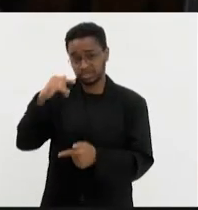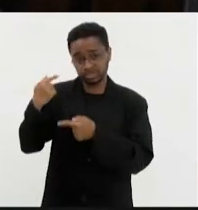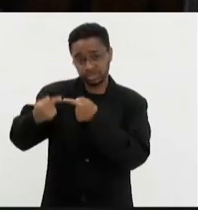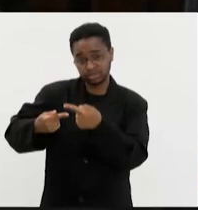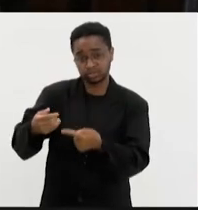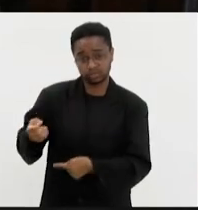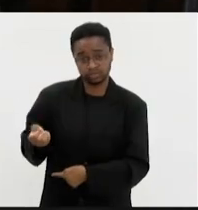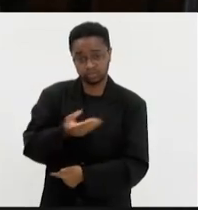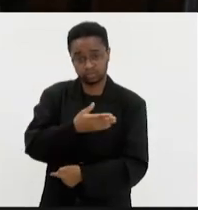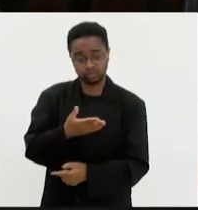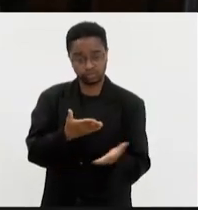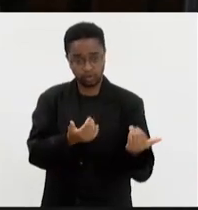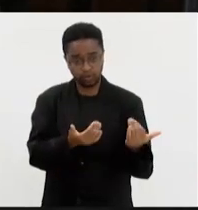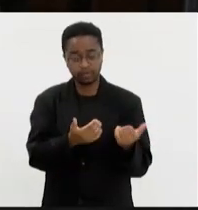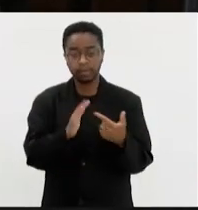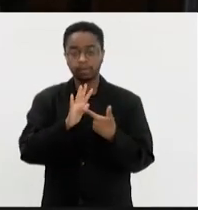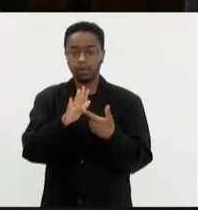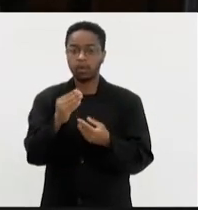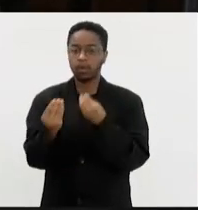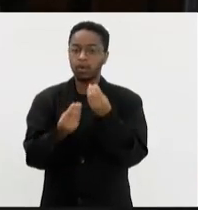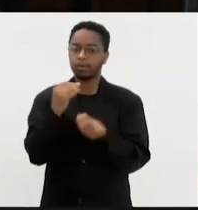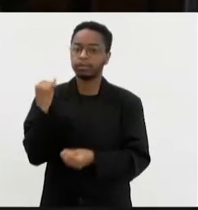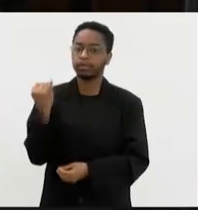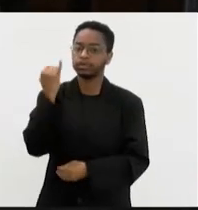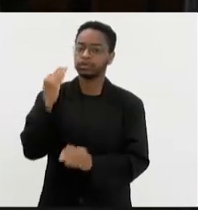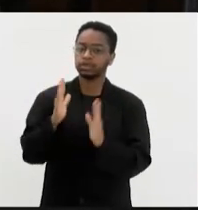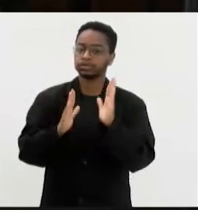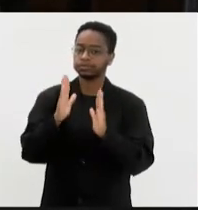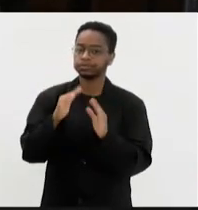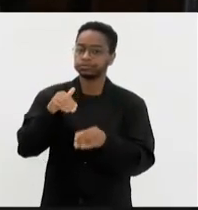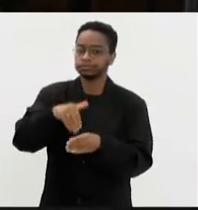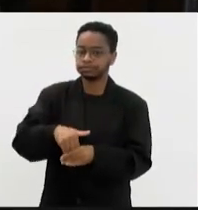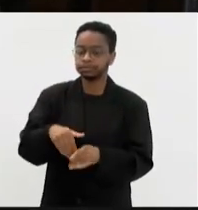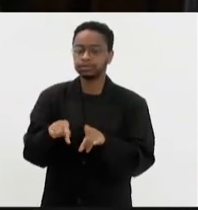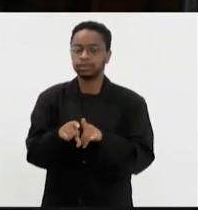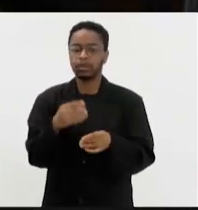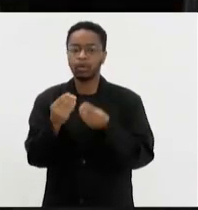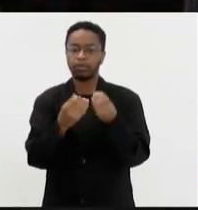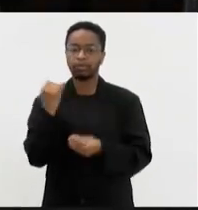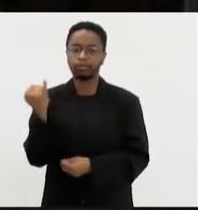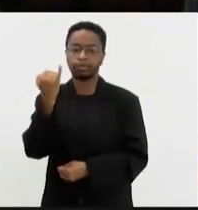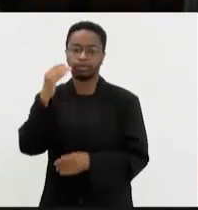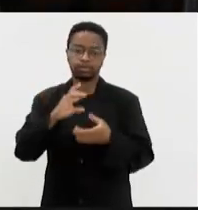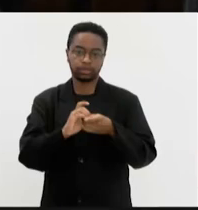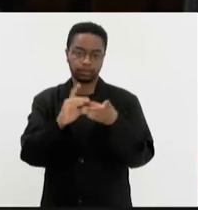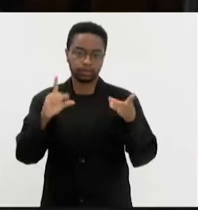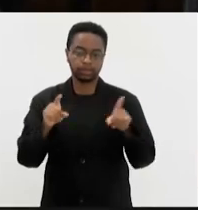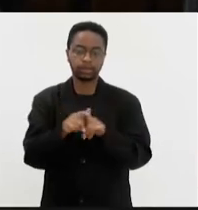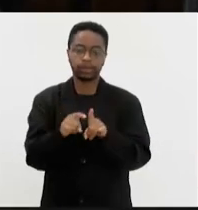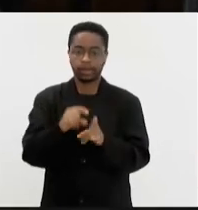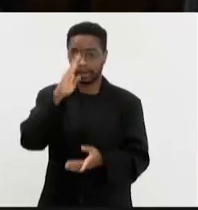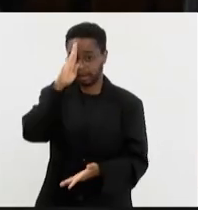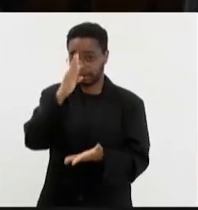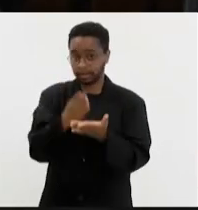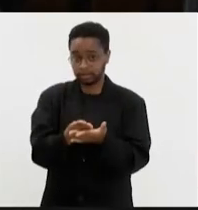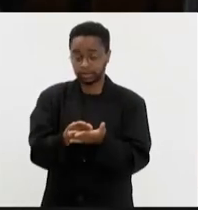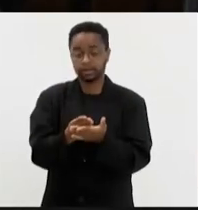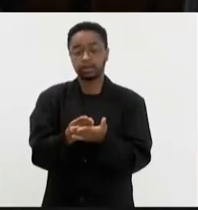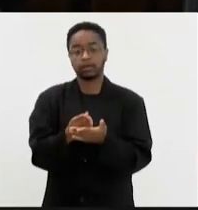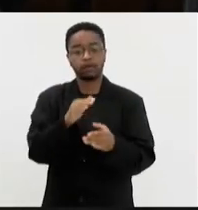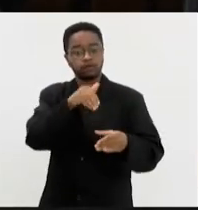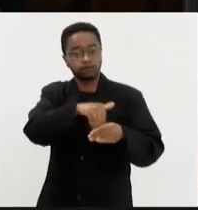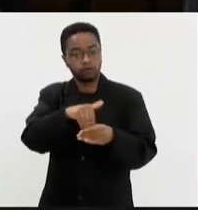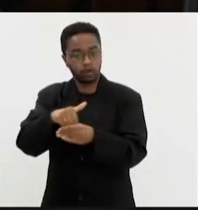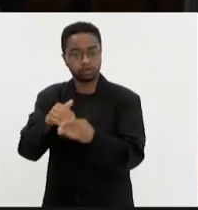jovens a importância do processo eleitoral a importância da Democracia a confiabilidade das urnas